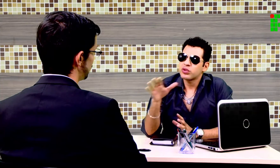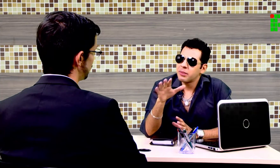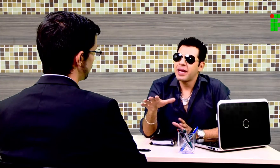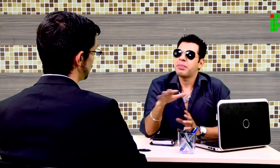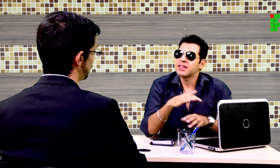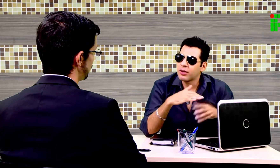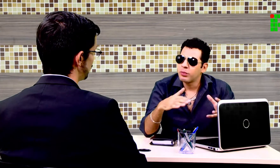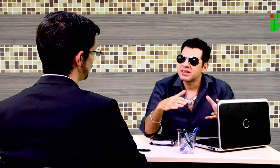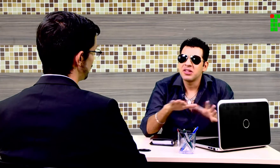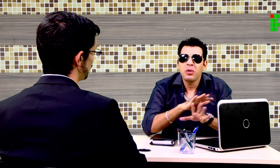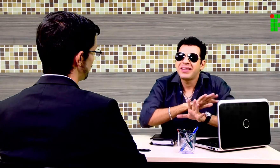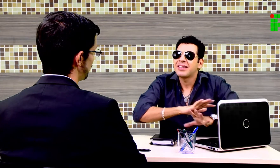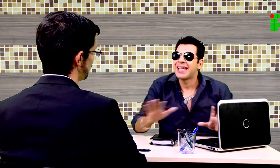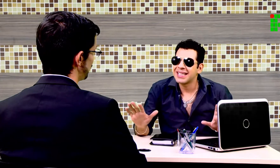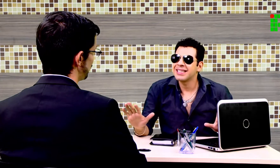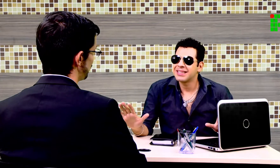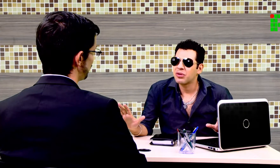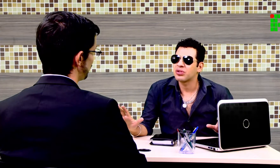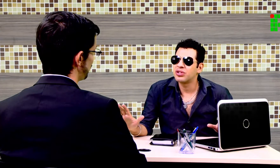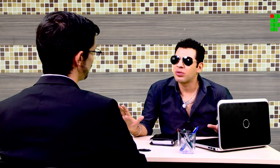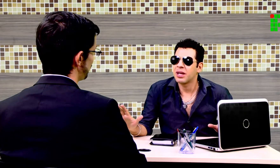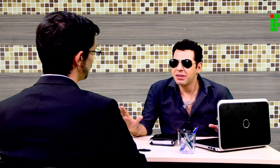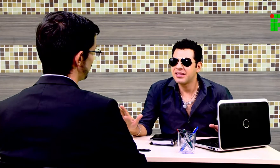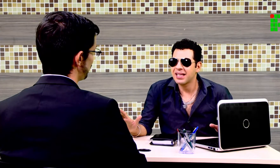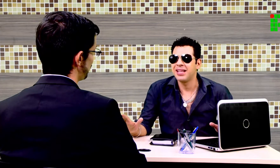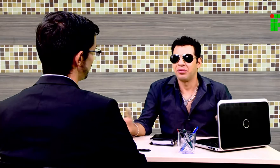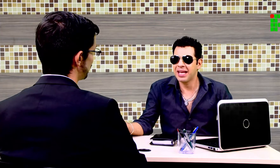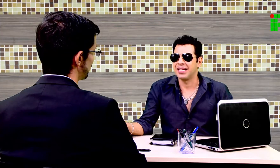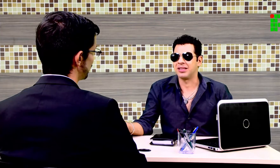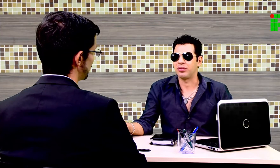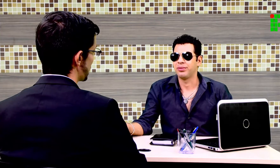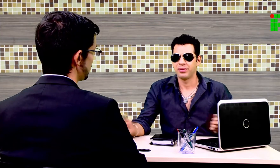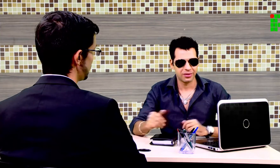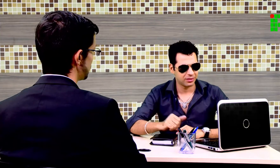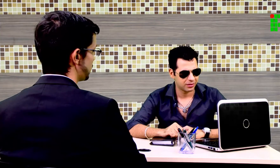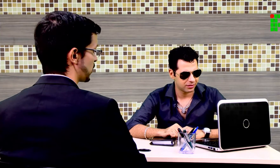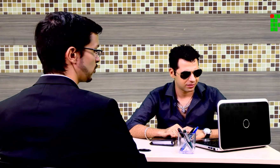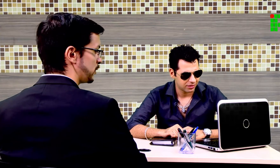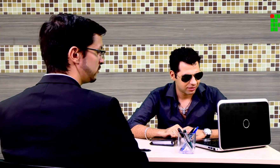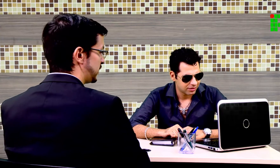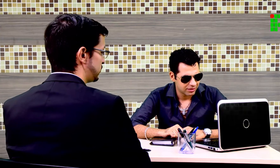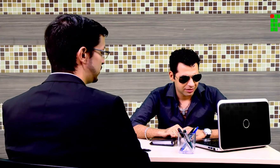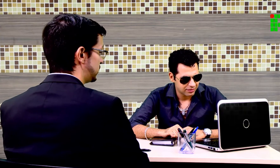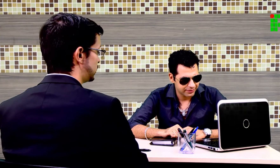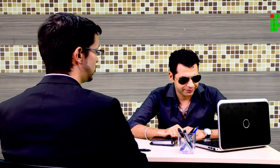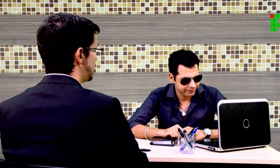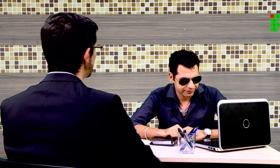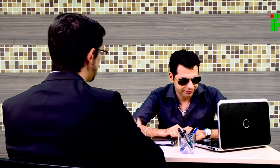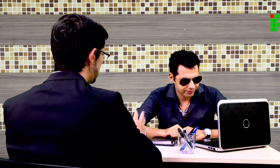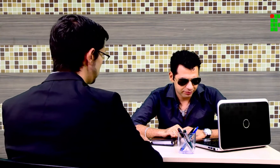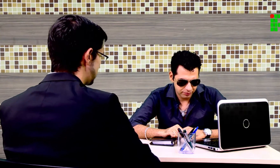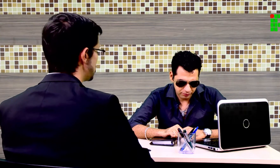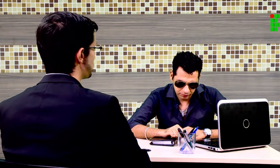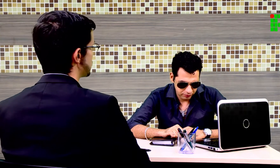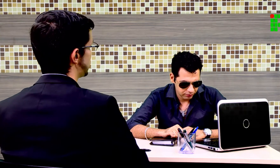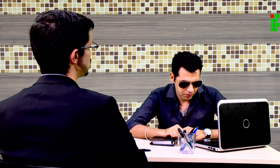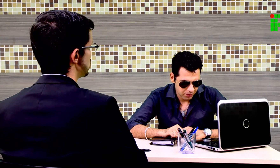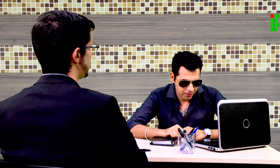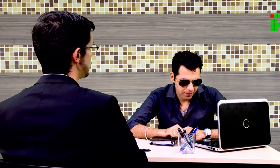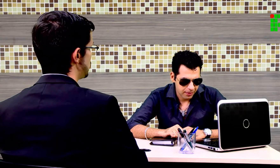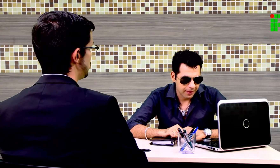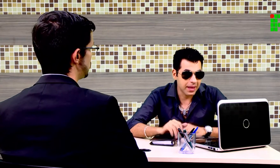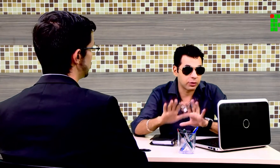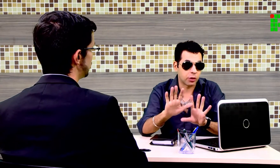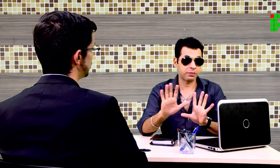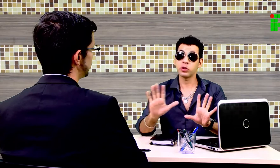Mano, tu sabe que a empresa tá começando e eu não entendo nada desse negócio de contabilidade não, né, Lázaro? Eu não sei porque que eu perguntei isso ainda. Mas deixa, mais tarde eu passo aqui e a gente